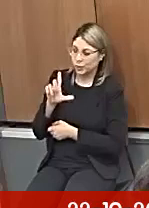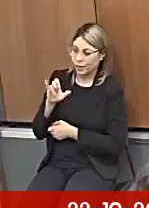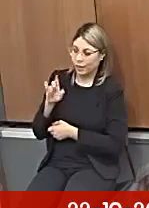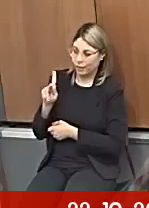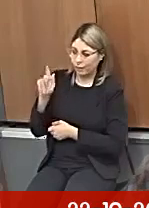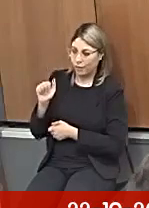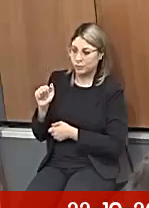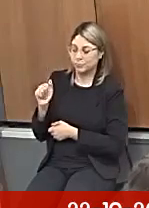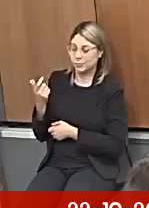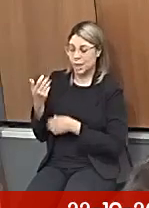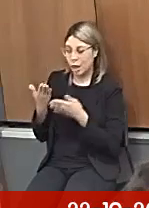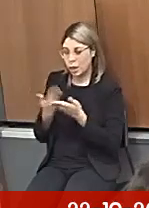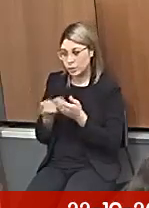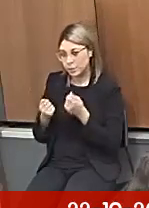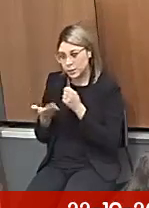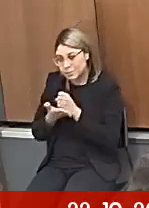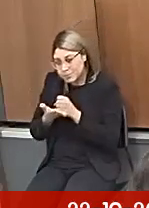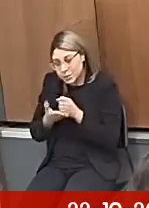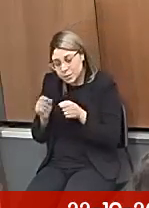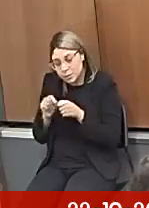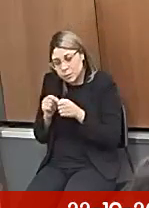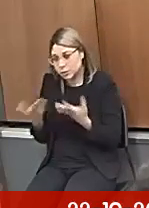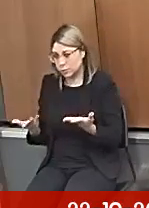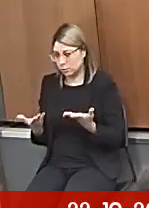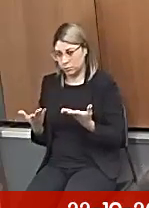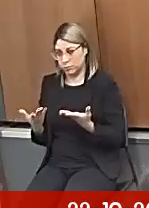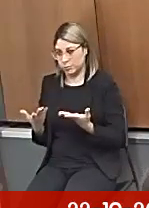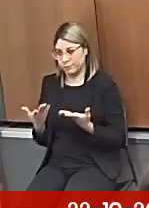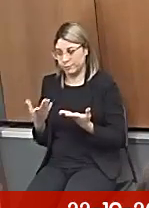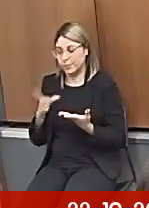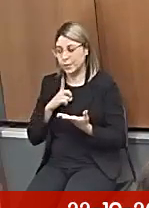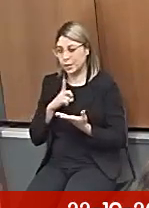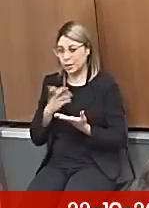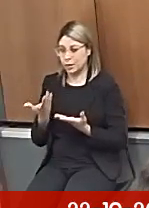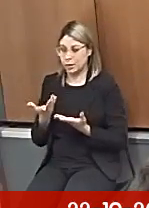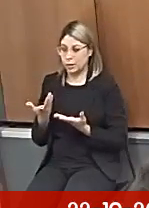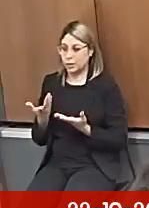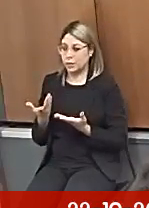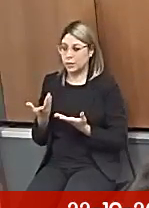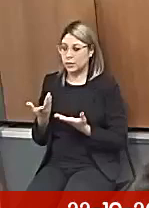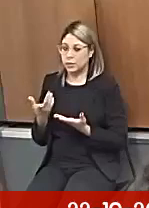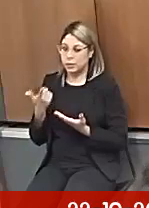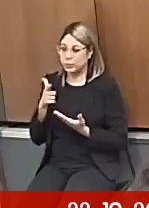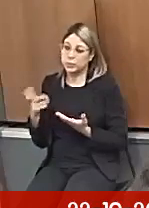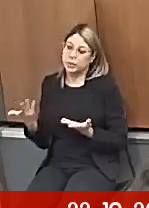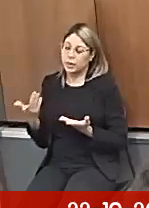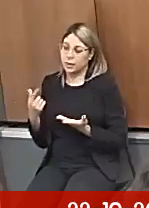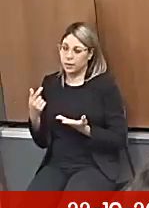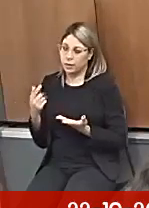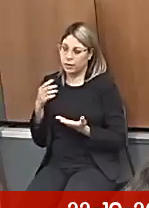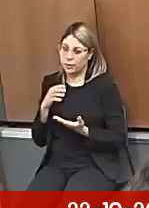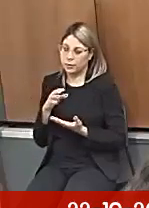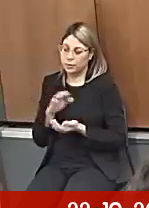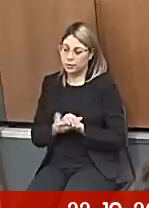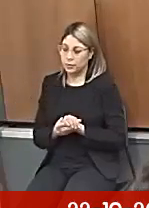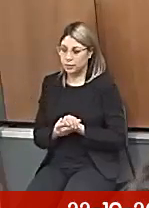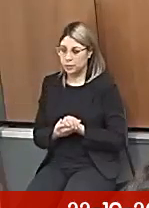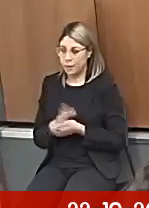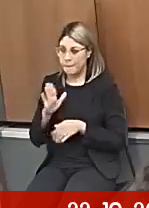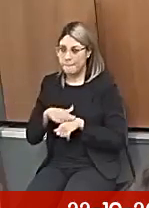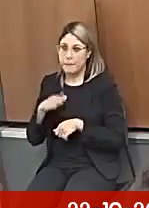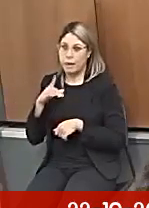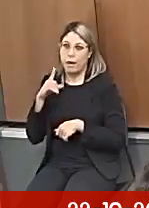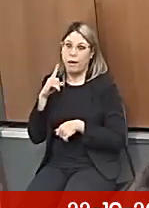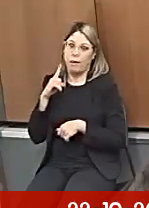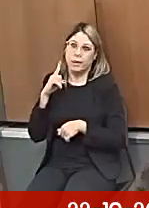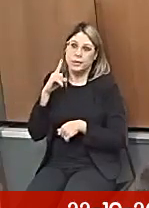eu sei que tem crianças com mais, né, que precisa, eu falo que não tem. Para mim, não existe no TEA, né, que eu convivo mais, o mais grave,